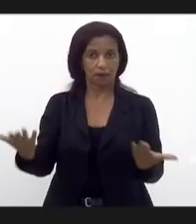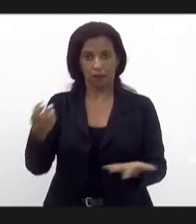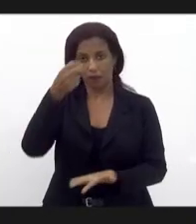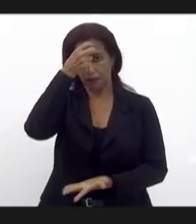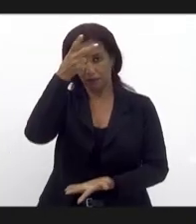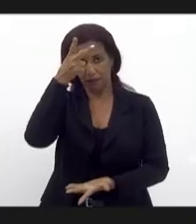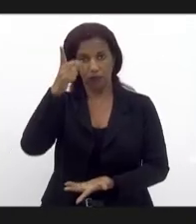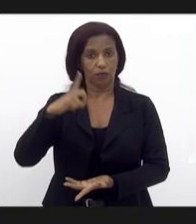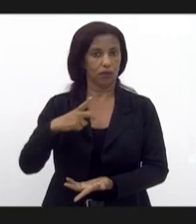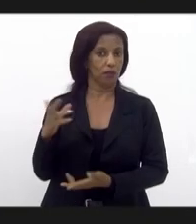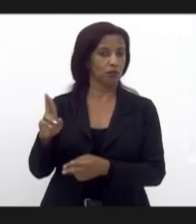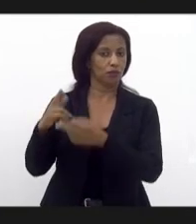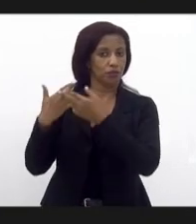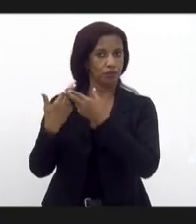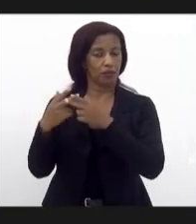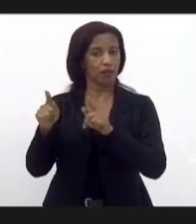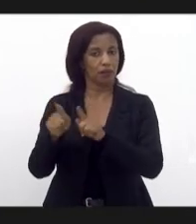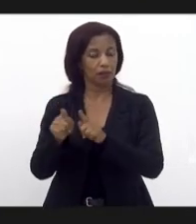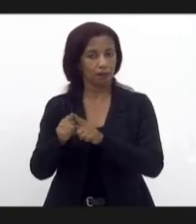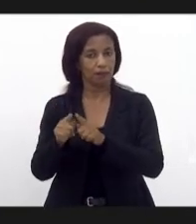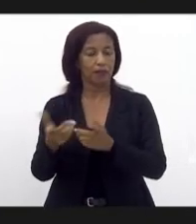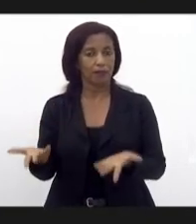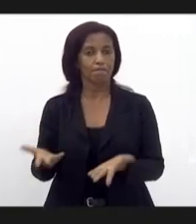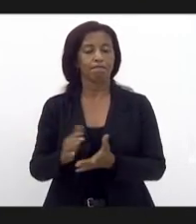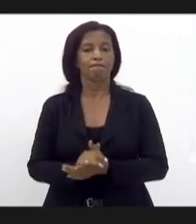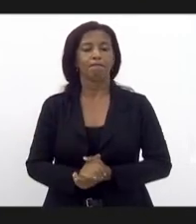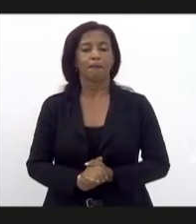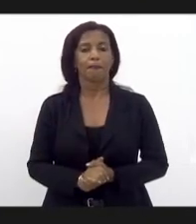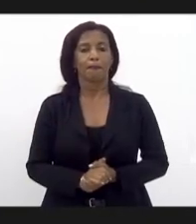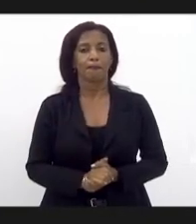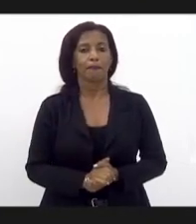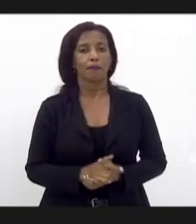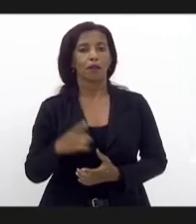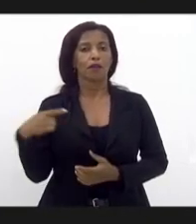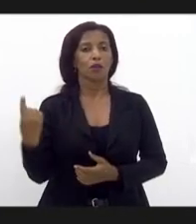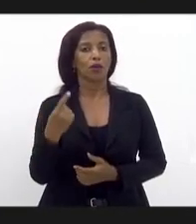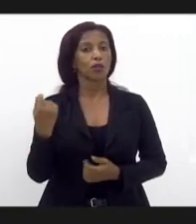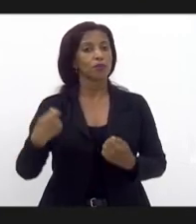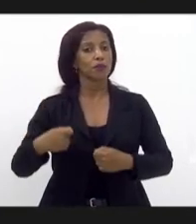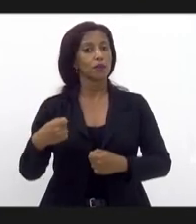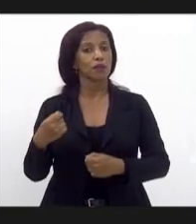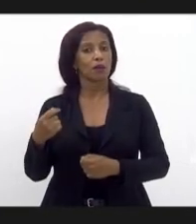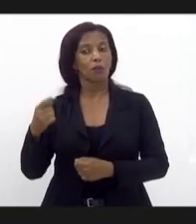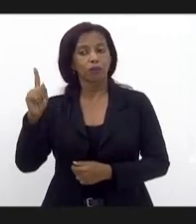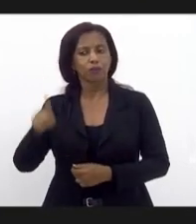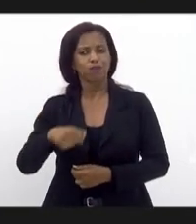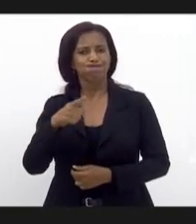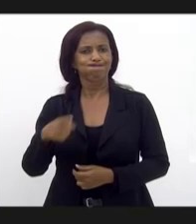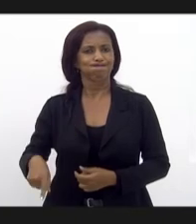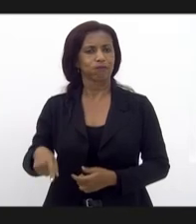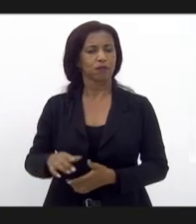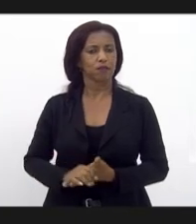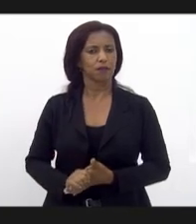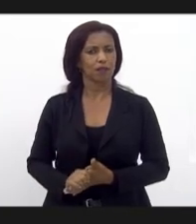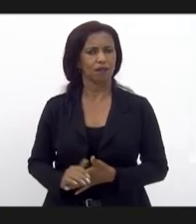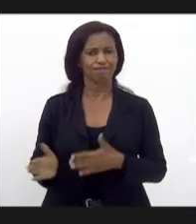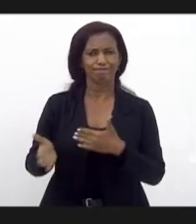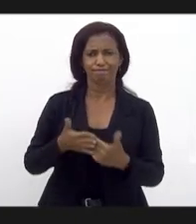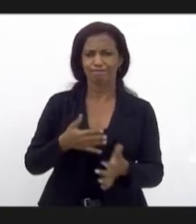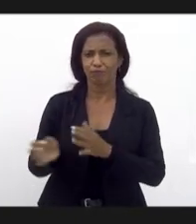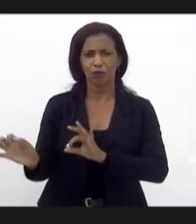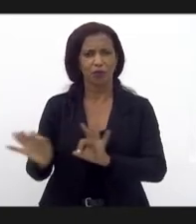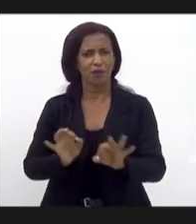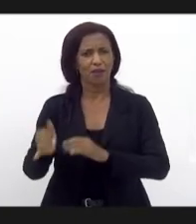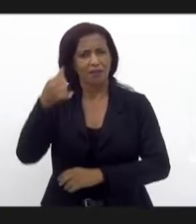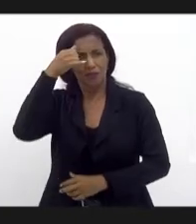suas atribuições, mas ali o licenciamento é basicamente do INEA. Nós precisamos impedir isso a qualquer custo. Né? A qualquer custo nós